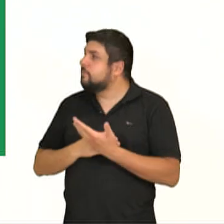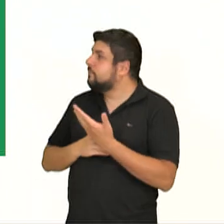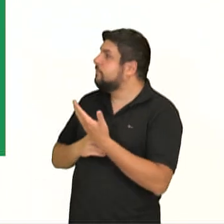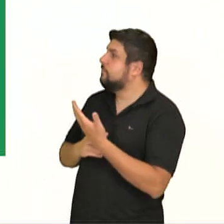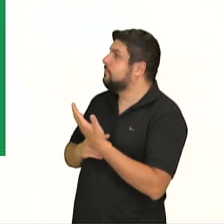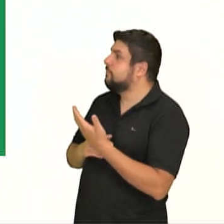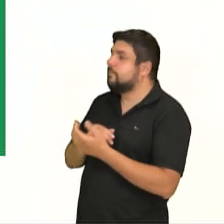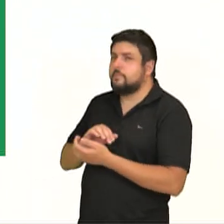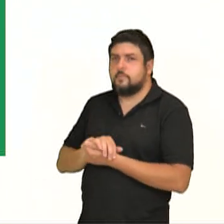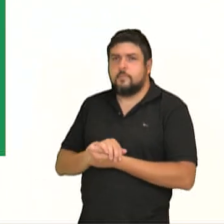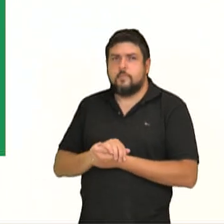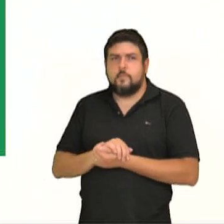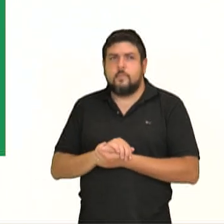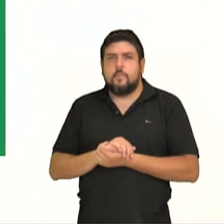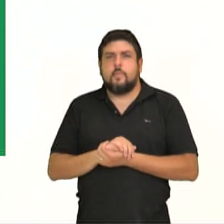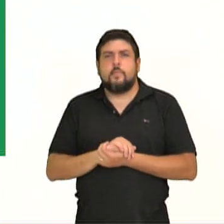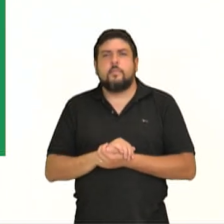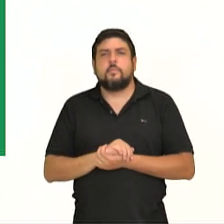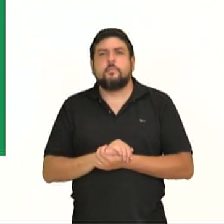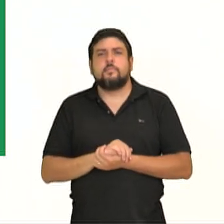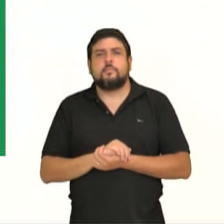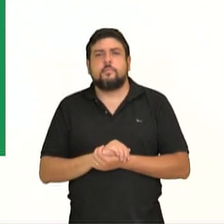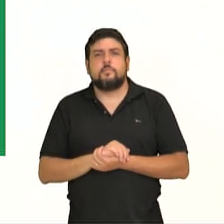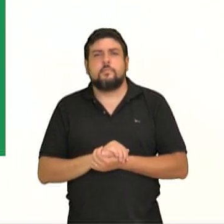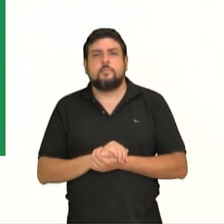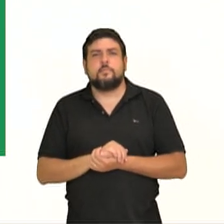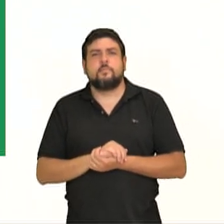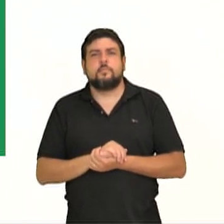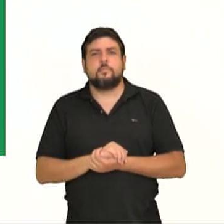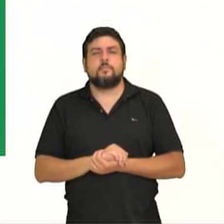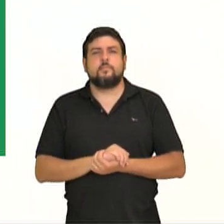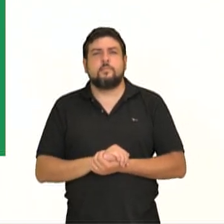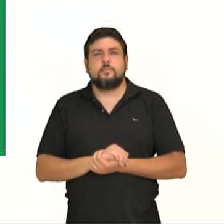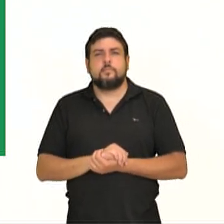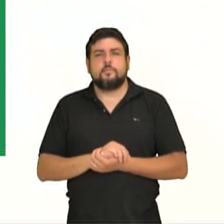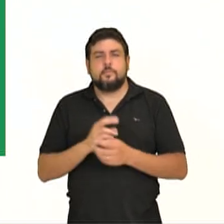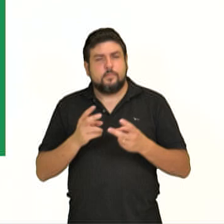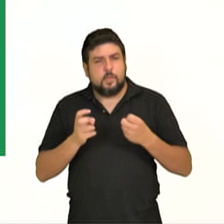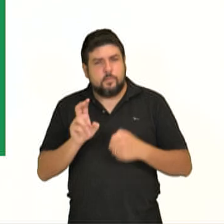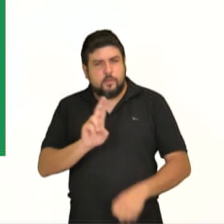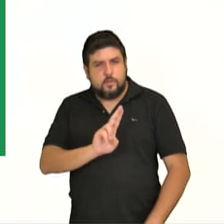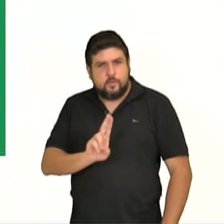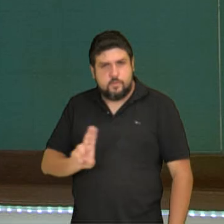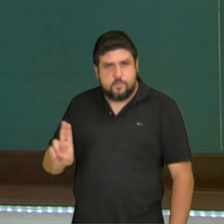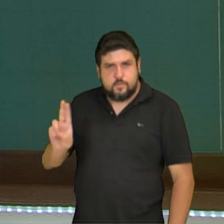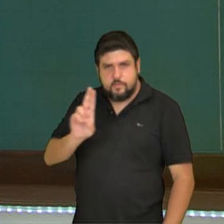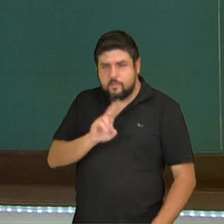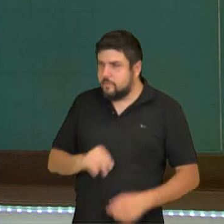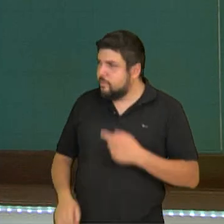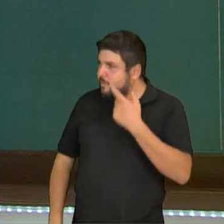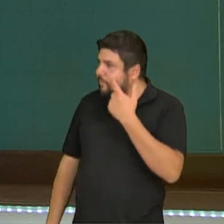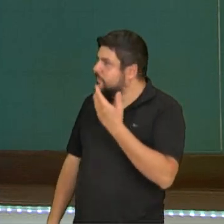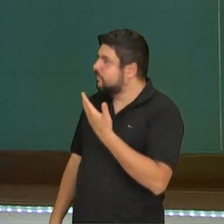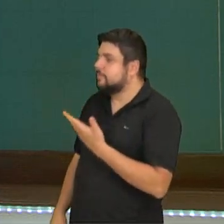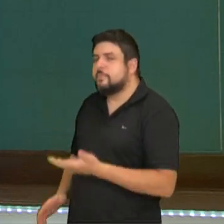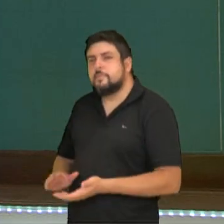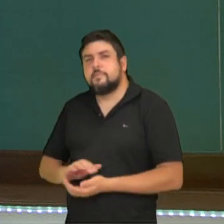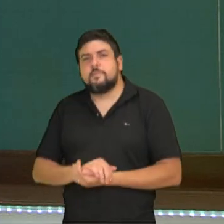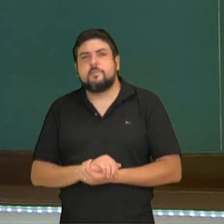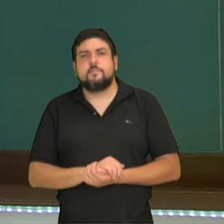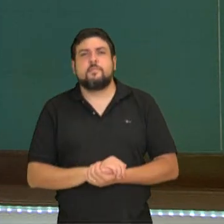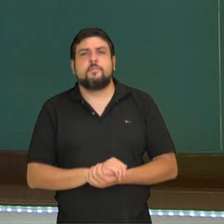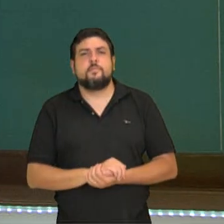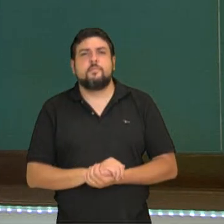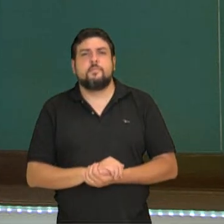de passar, aqui grama e terra, aqui a lavoura, mato muito difícil de passar, denso, árvore, pasto e árvore de chão